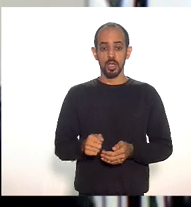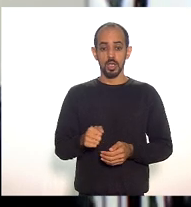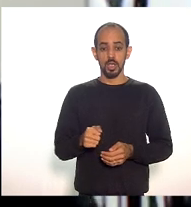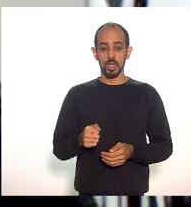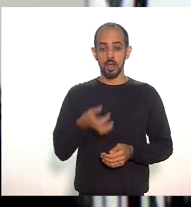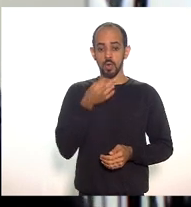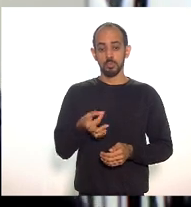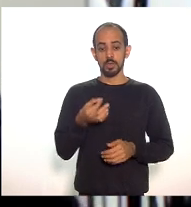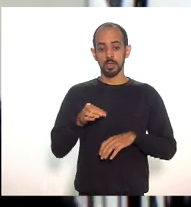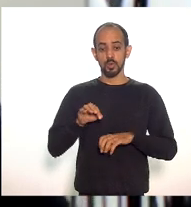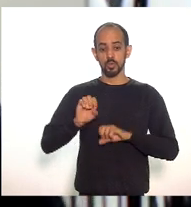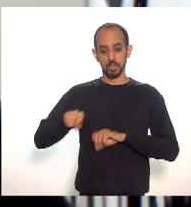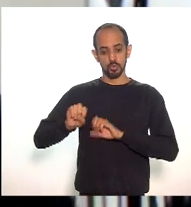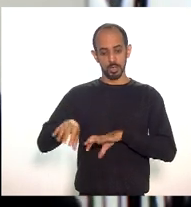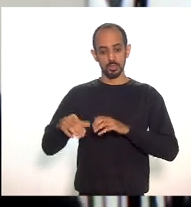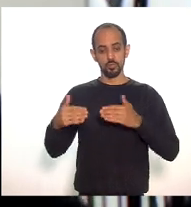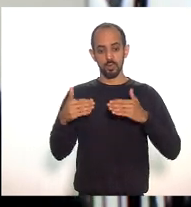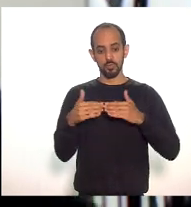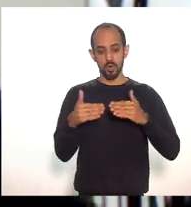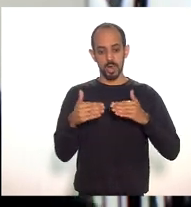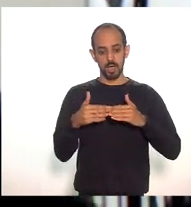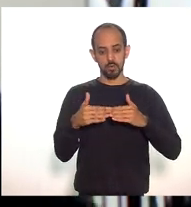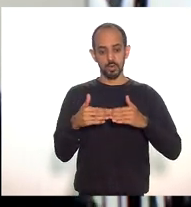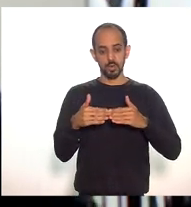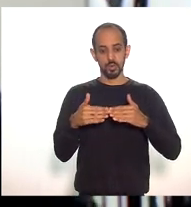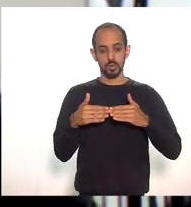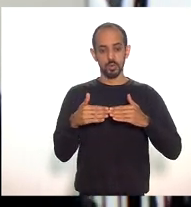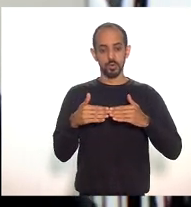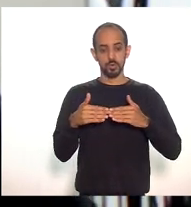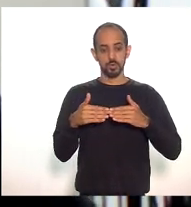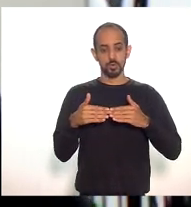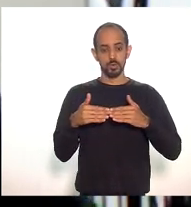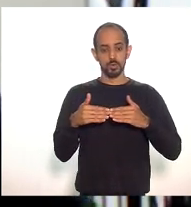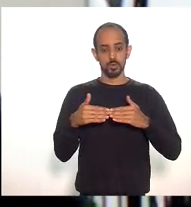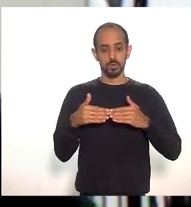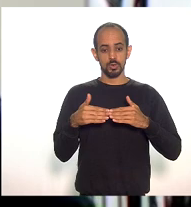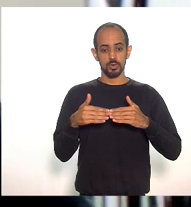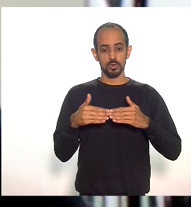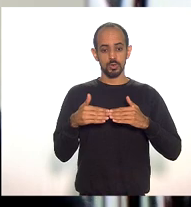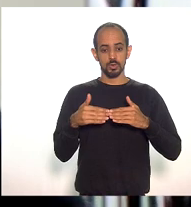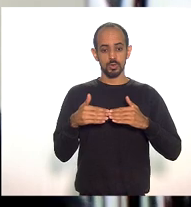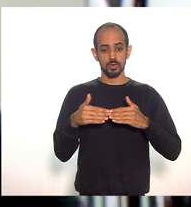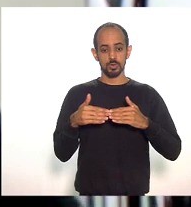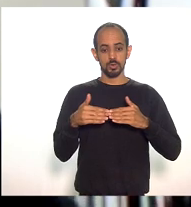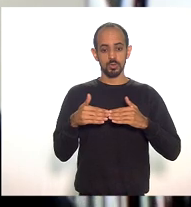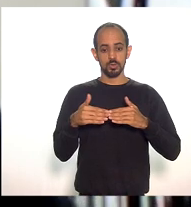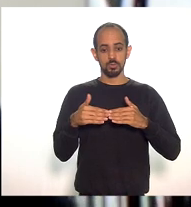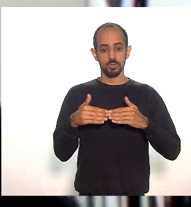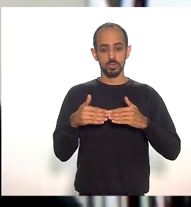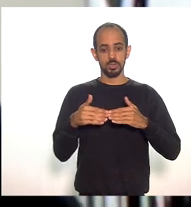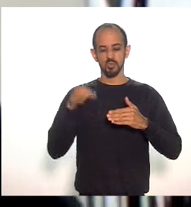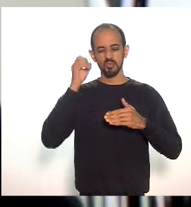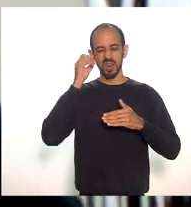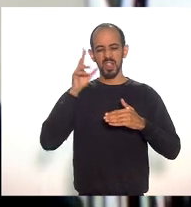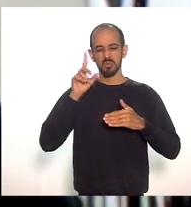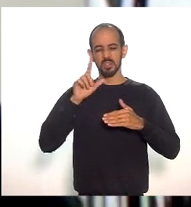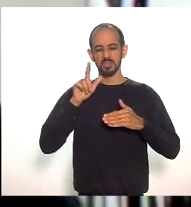é favorável eu vou fazer o ficar na que você tem lendas